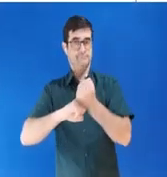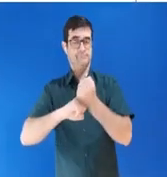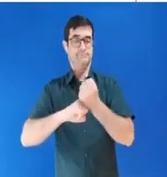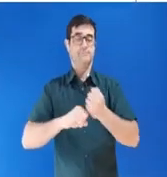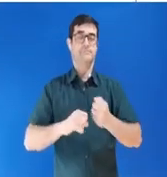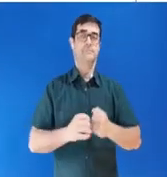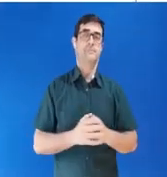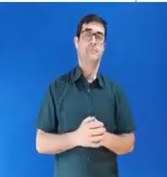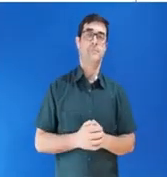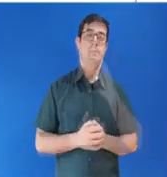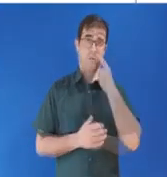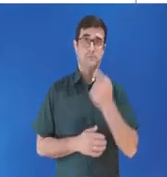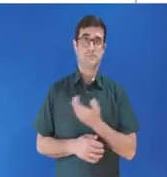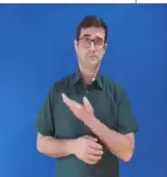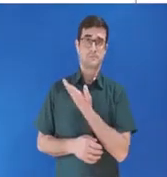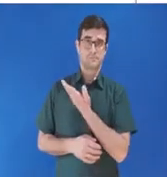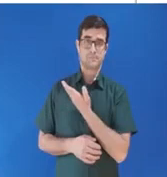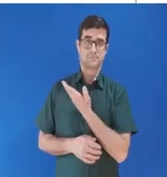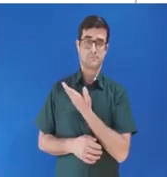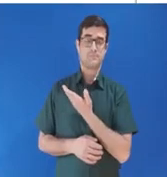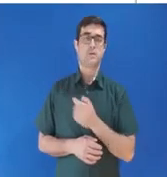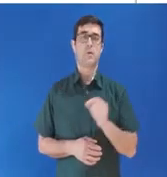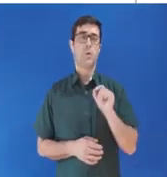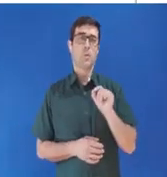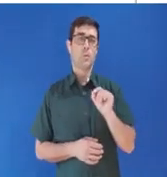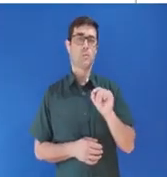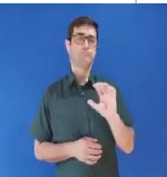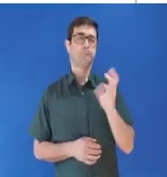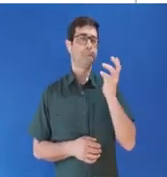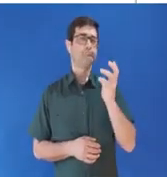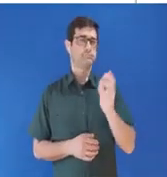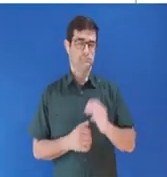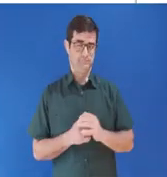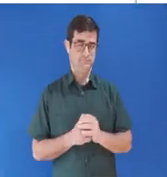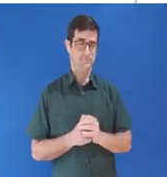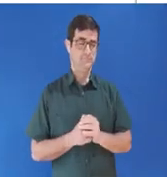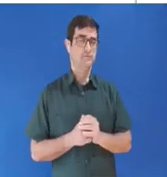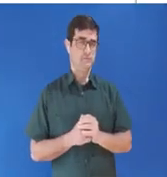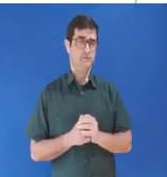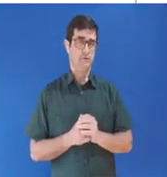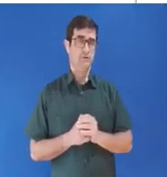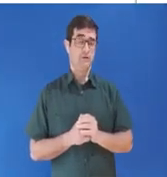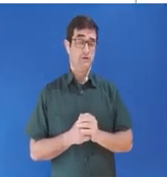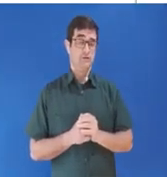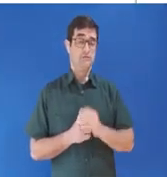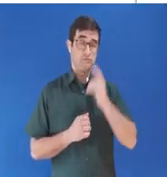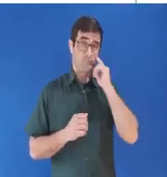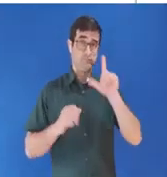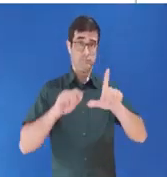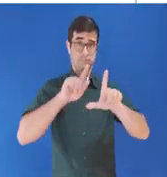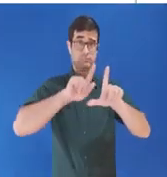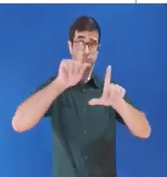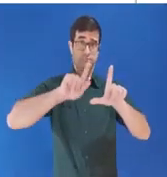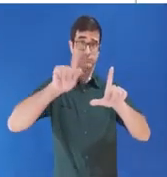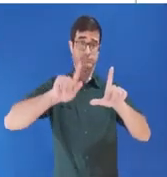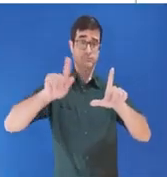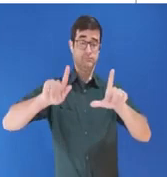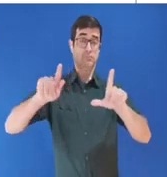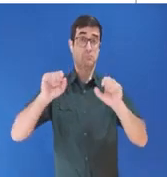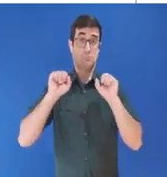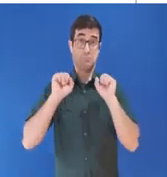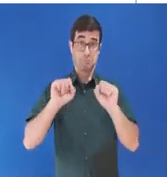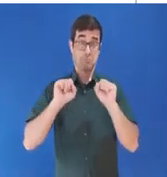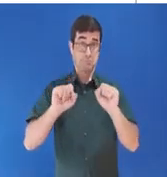Bom, o que acontece? Ao longo, como eu falei para vocês, ao longo do período existe uma tendência, né,